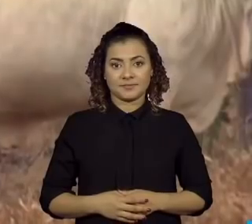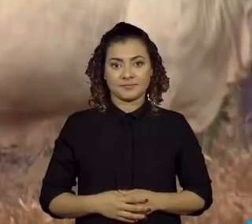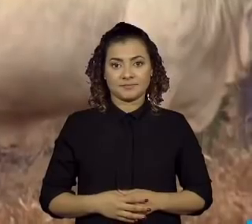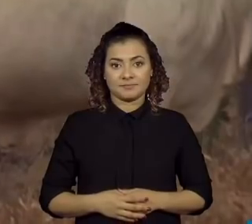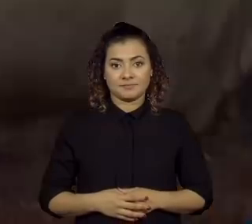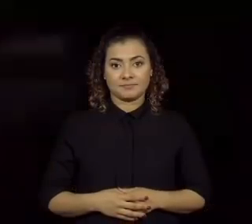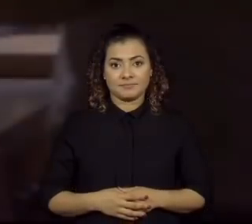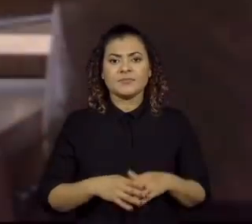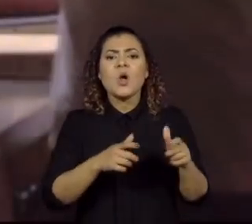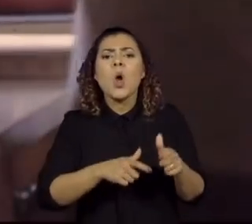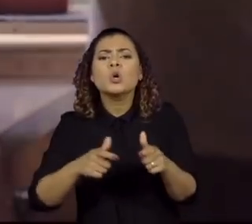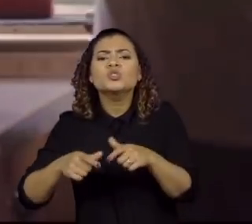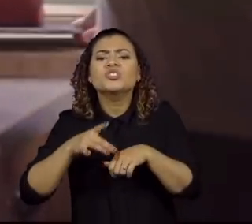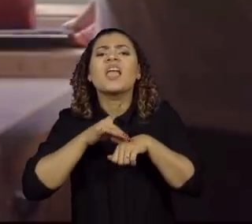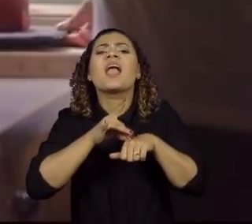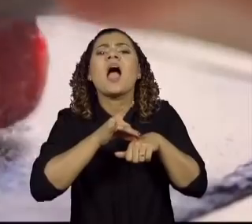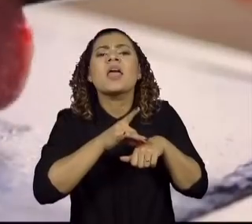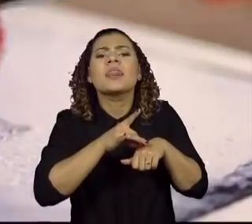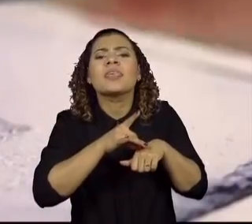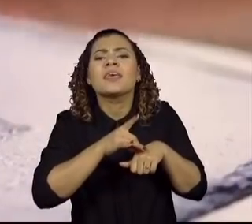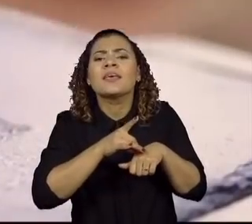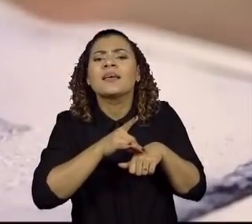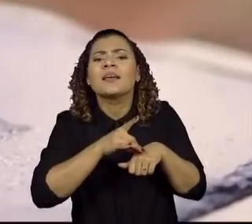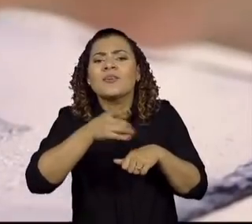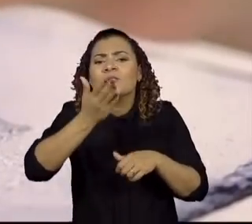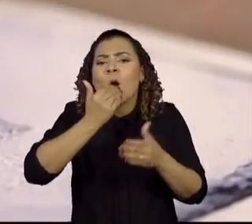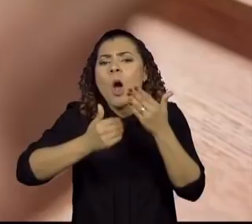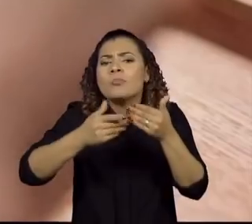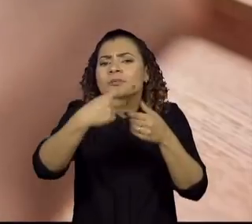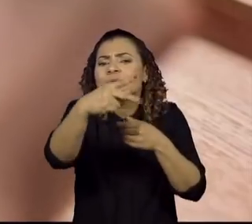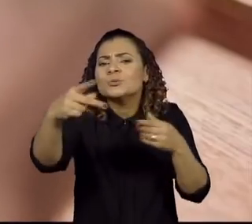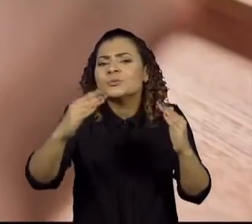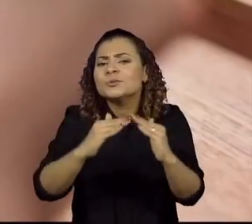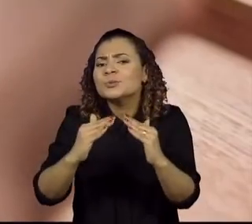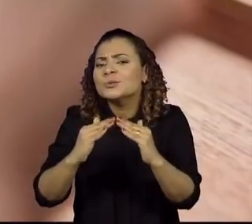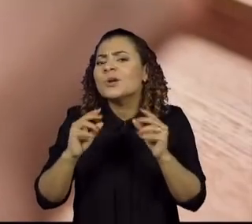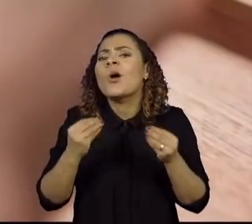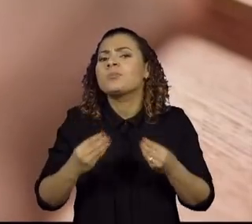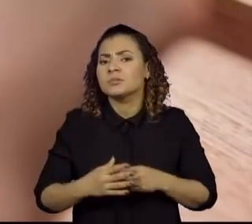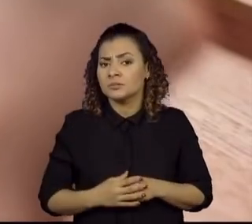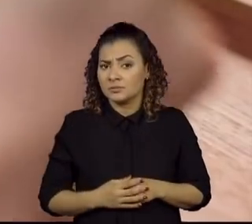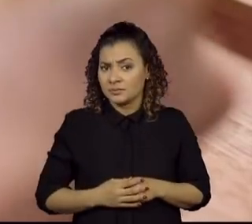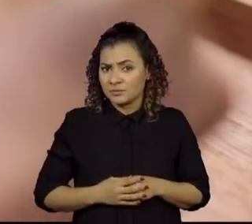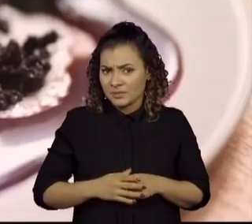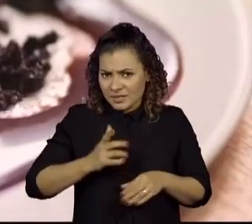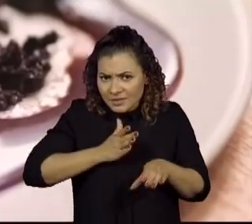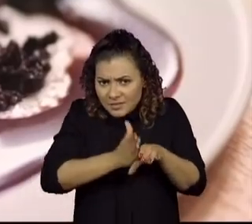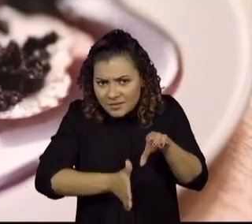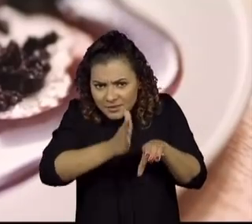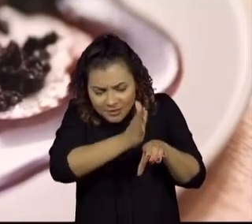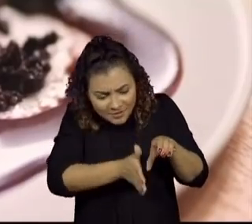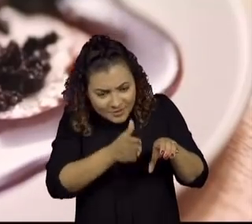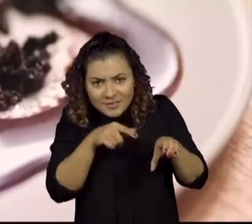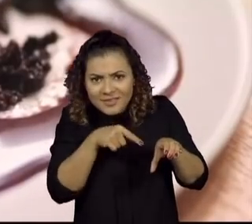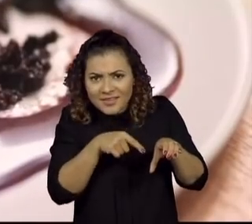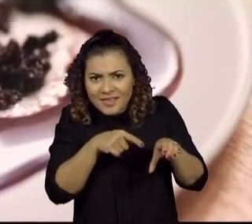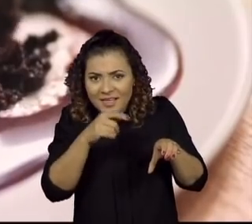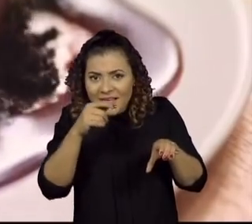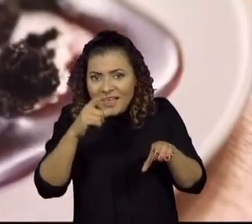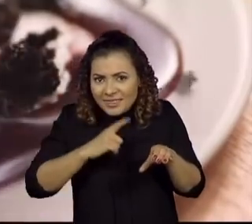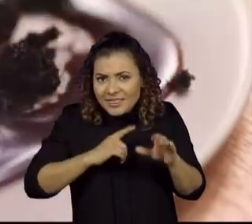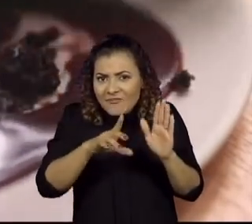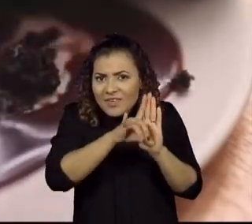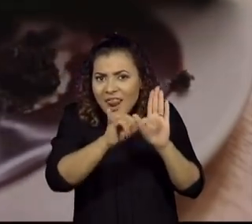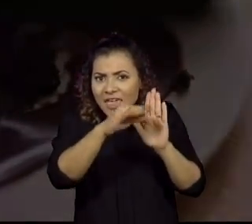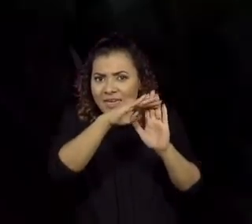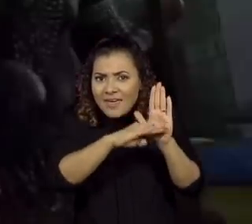De onde vem a carne que está no seu prato? Foi produzida com respeito às leis e direitos